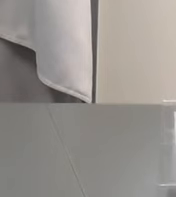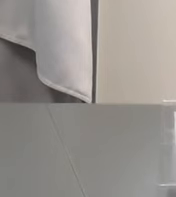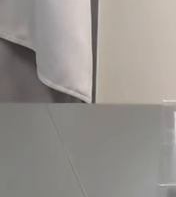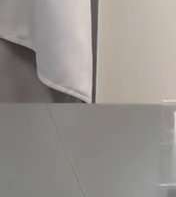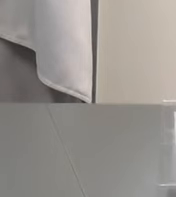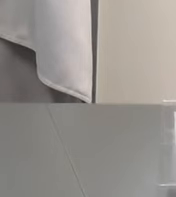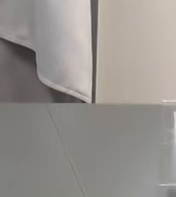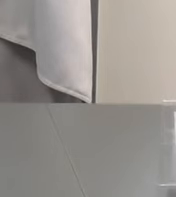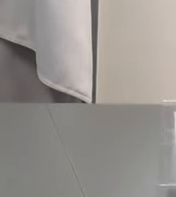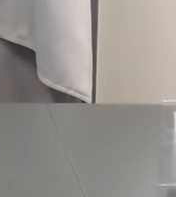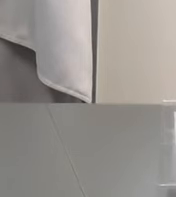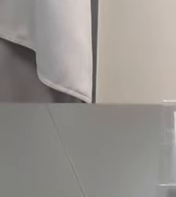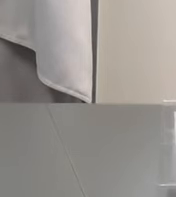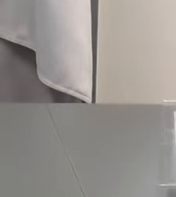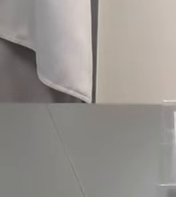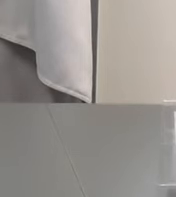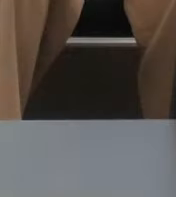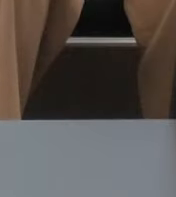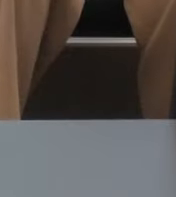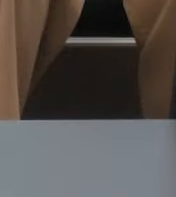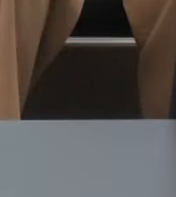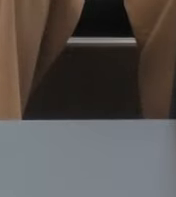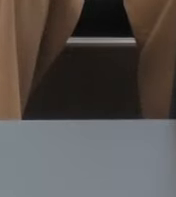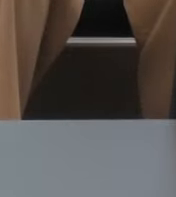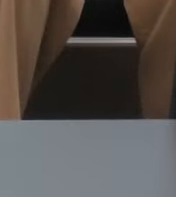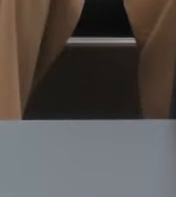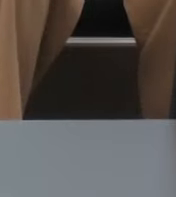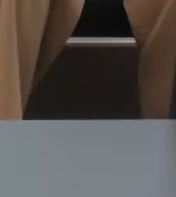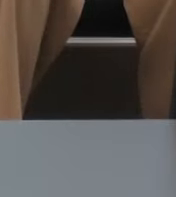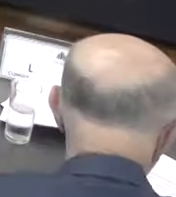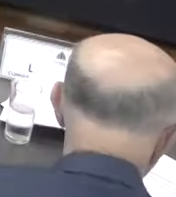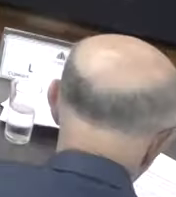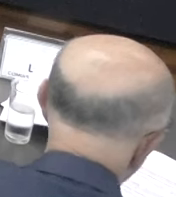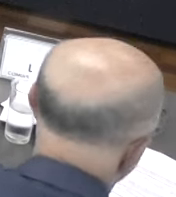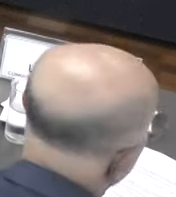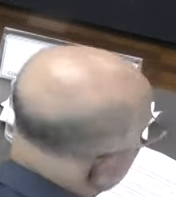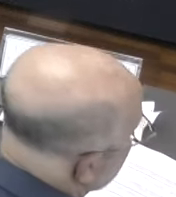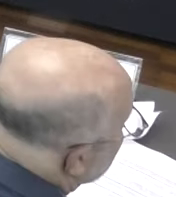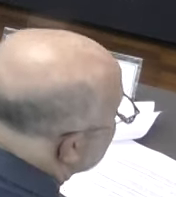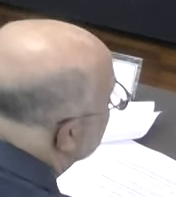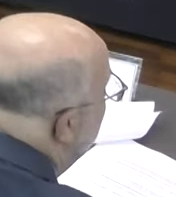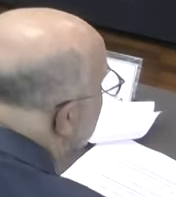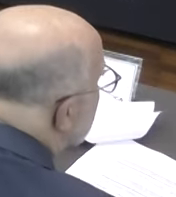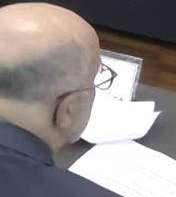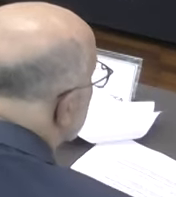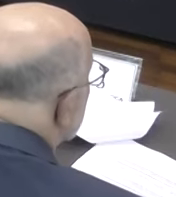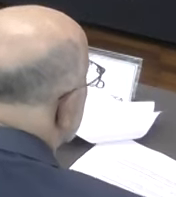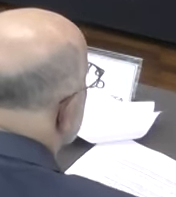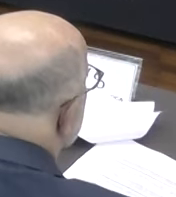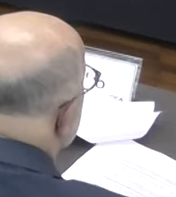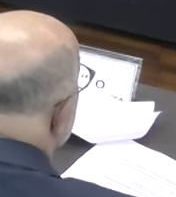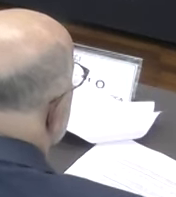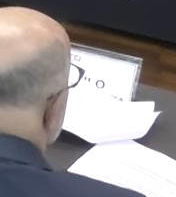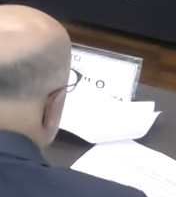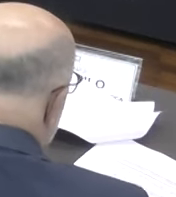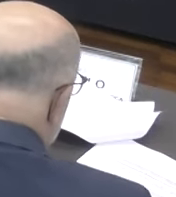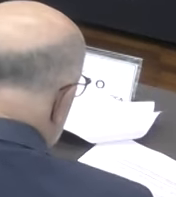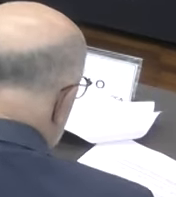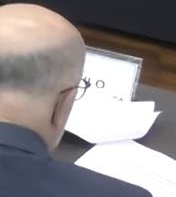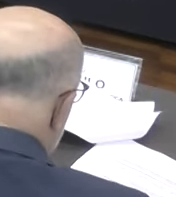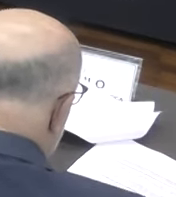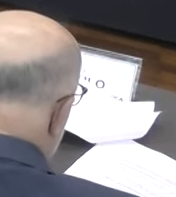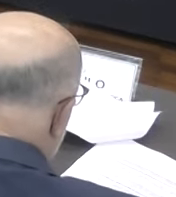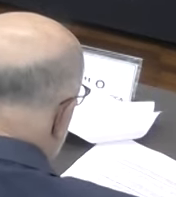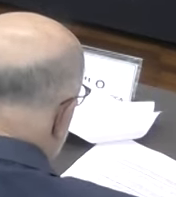nós verificamos, a assessoria verificou, há uma lei federal que é a 13467, que altera